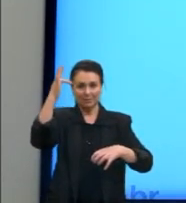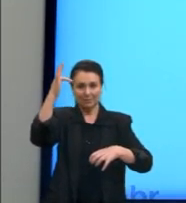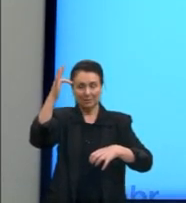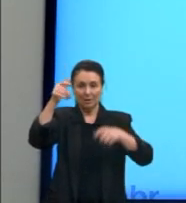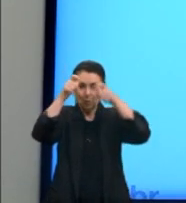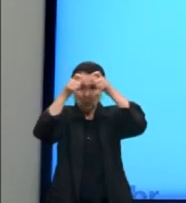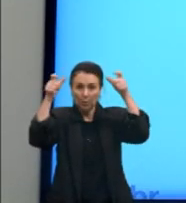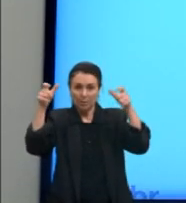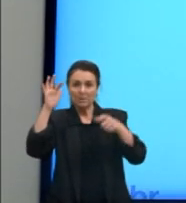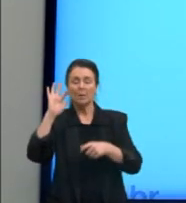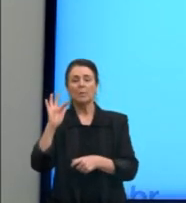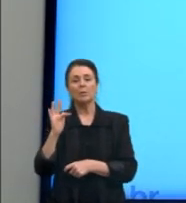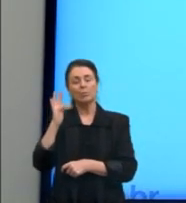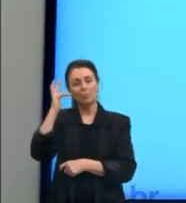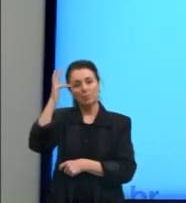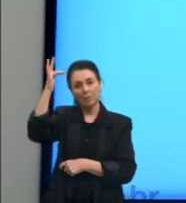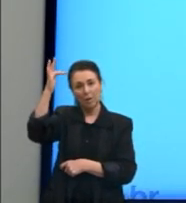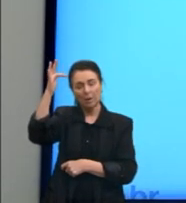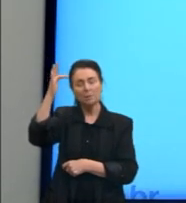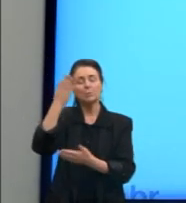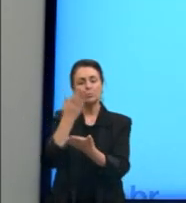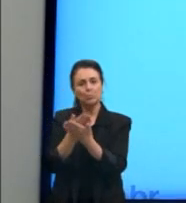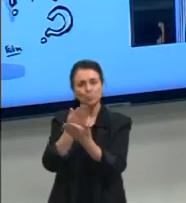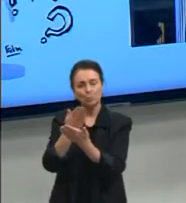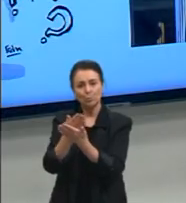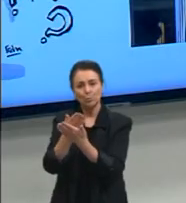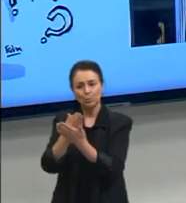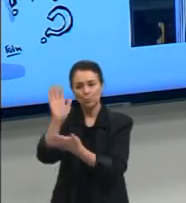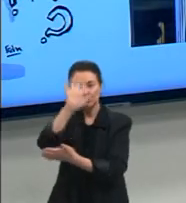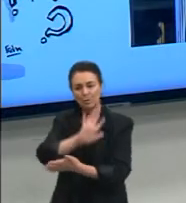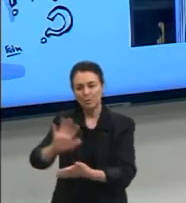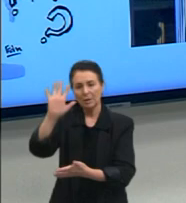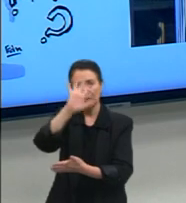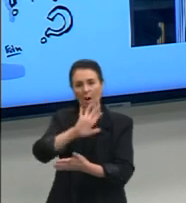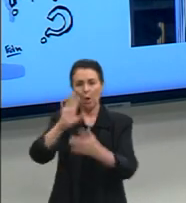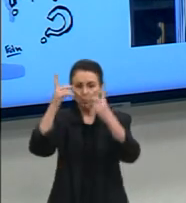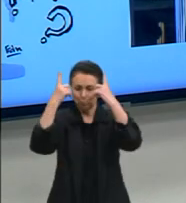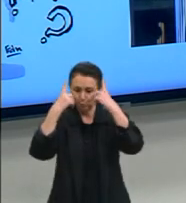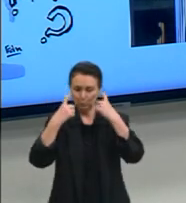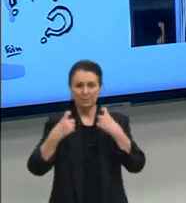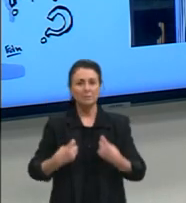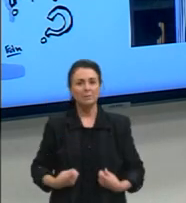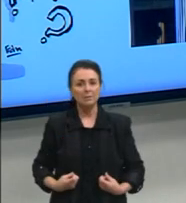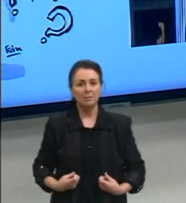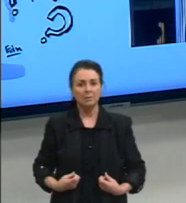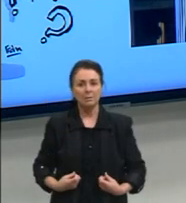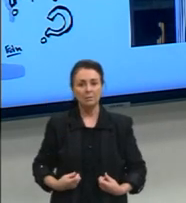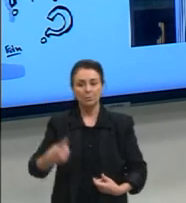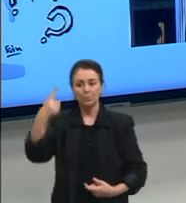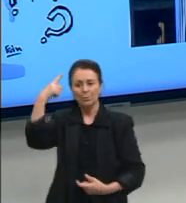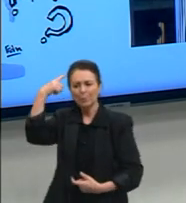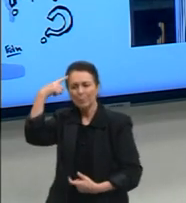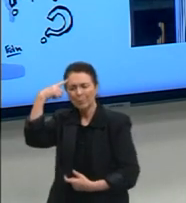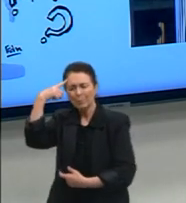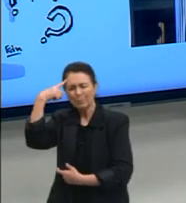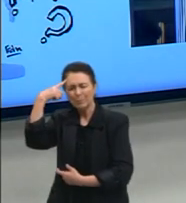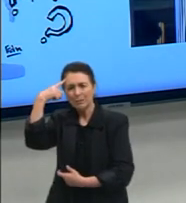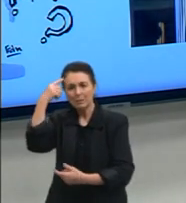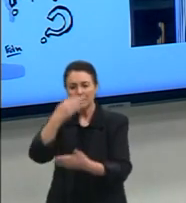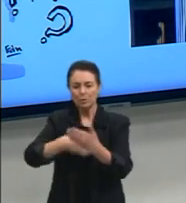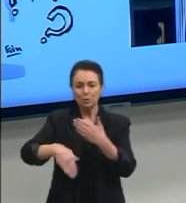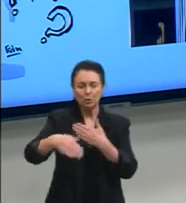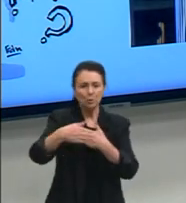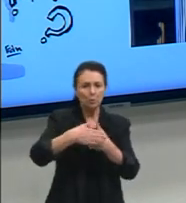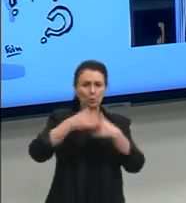tem essa característica do estudo geral dos seres dessa problematização dessa dessa reflexão de